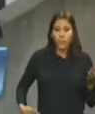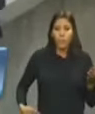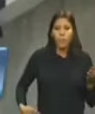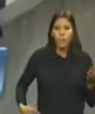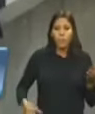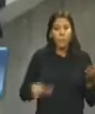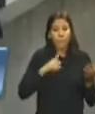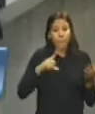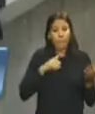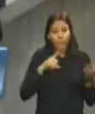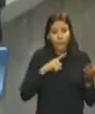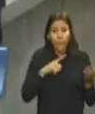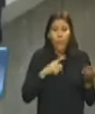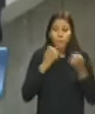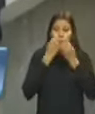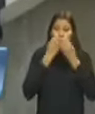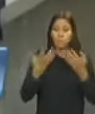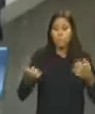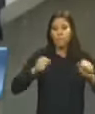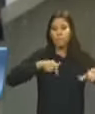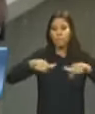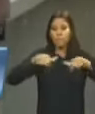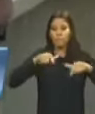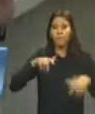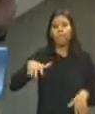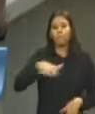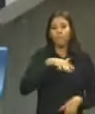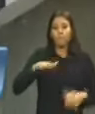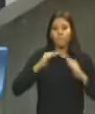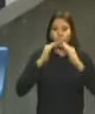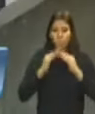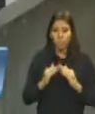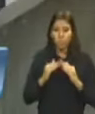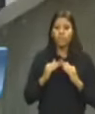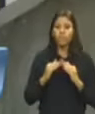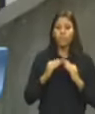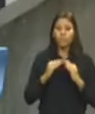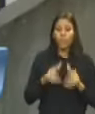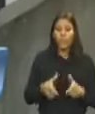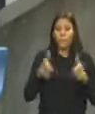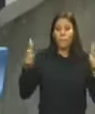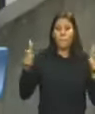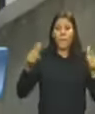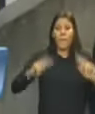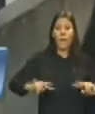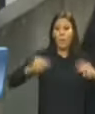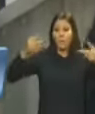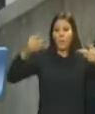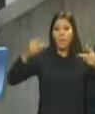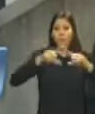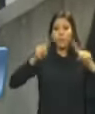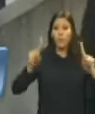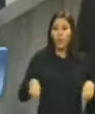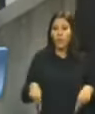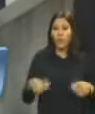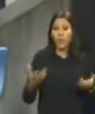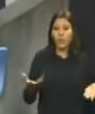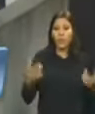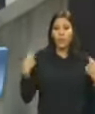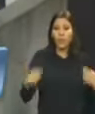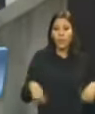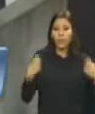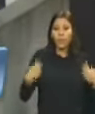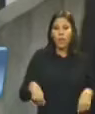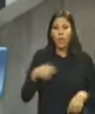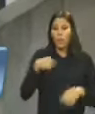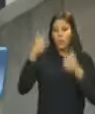um excelente trabalho nessa área habitacional, amplie mais ainda. Né? Nós não temos, eu